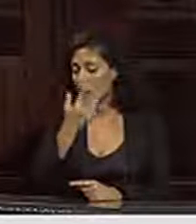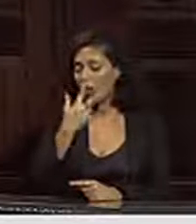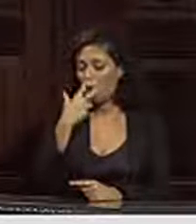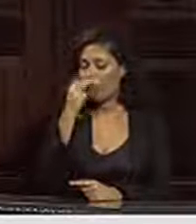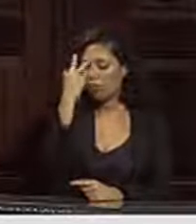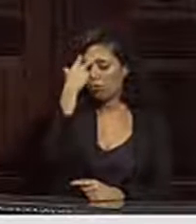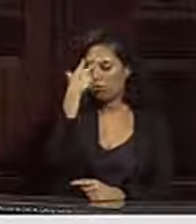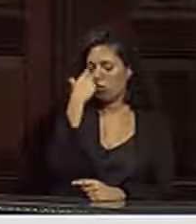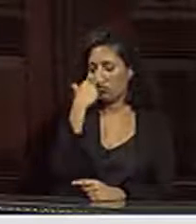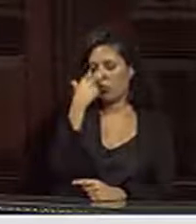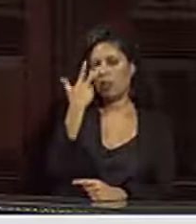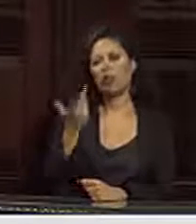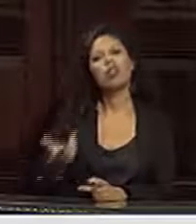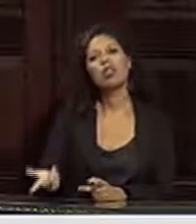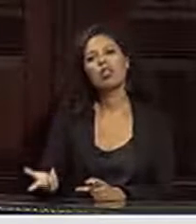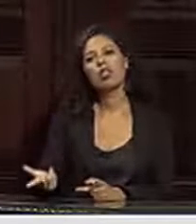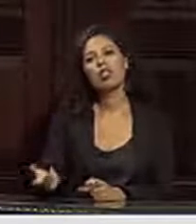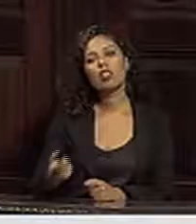o que se quer.